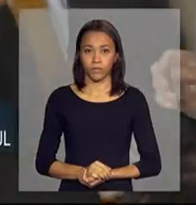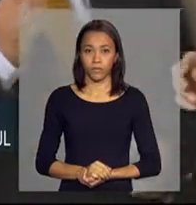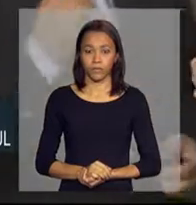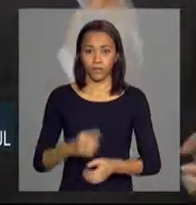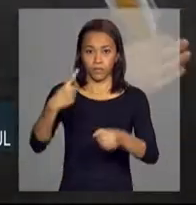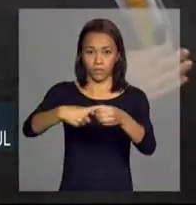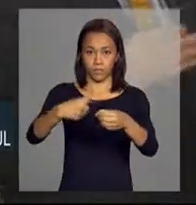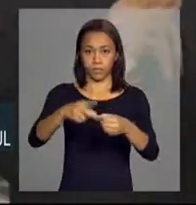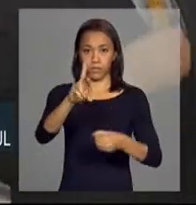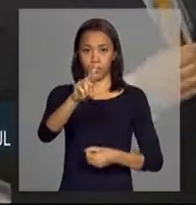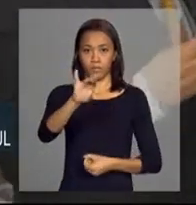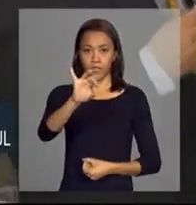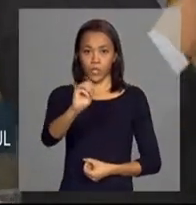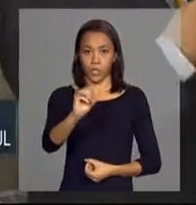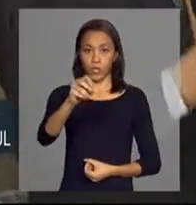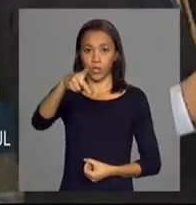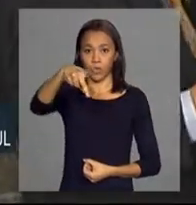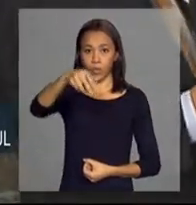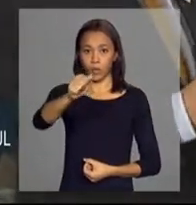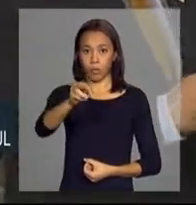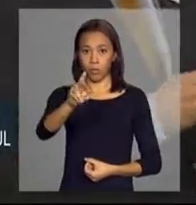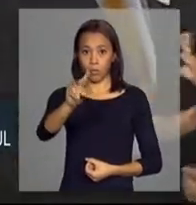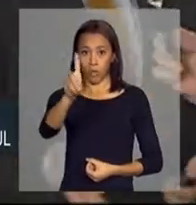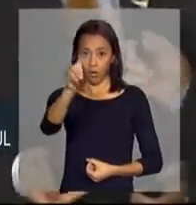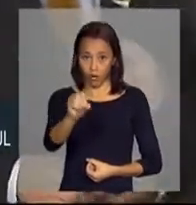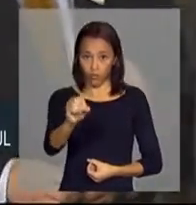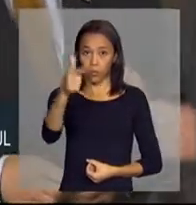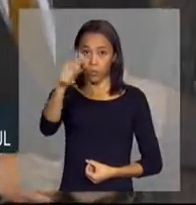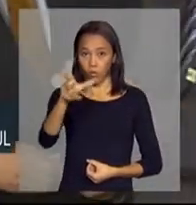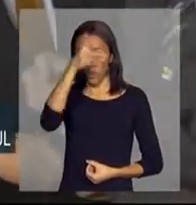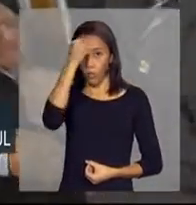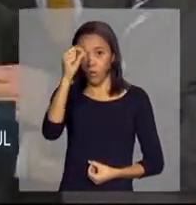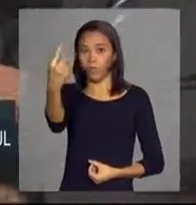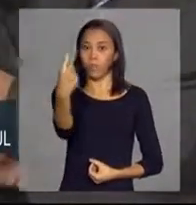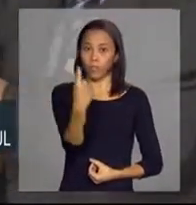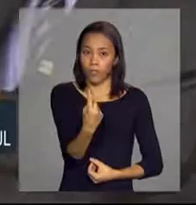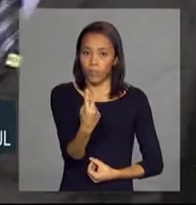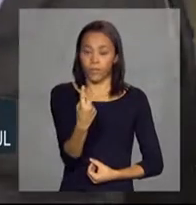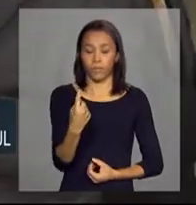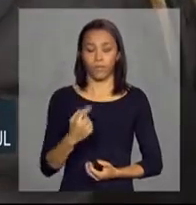Rio Pardo, prefeito Fernando Henrique Schwank.